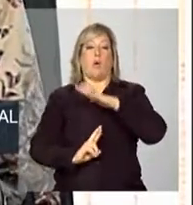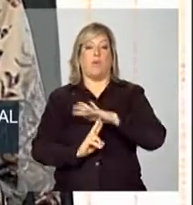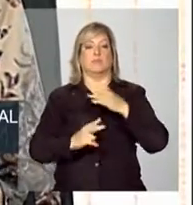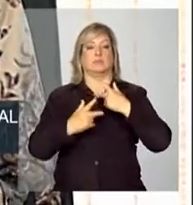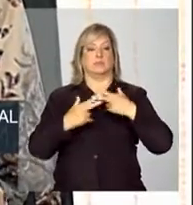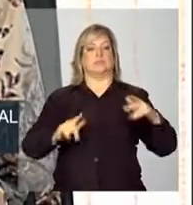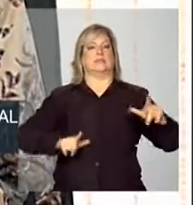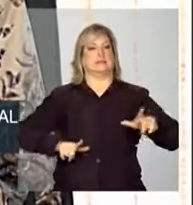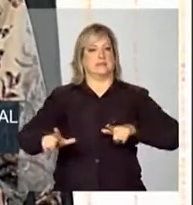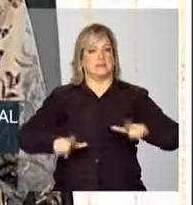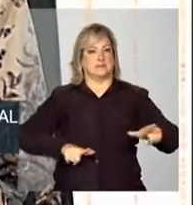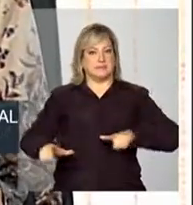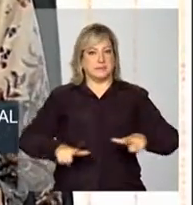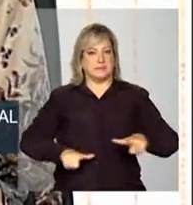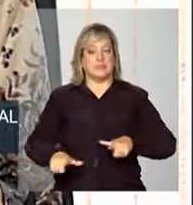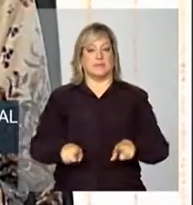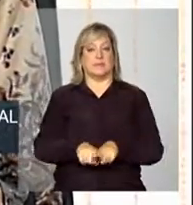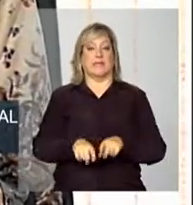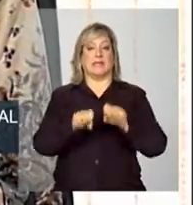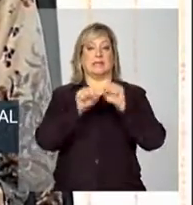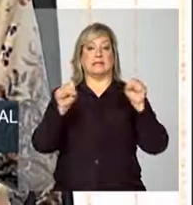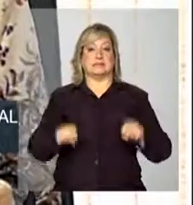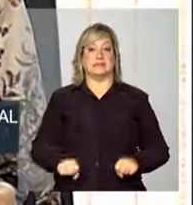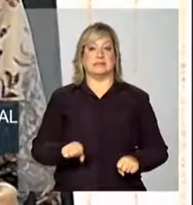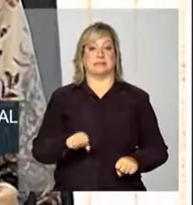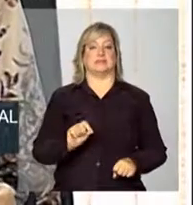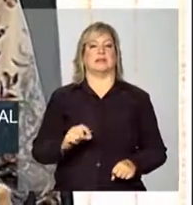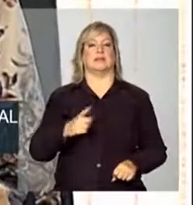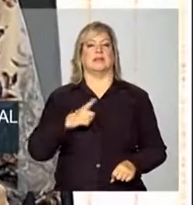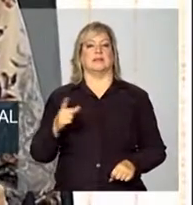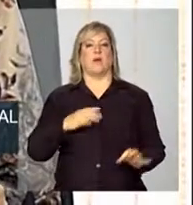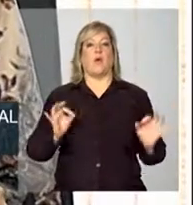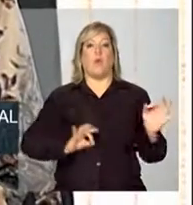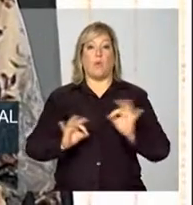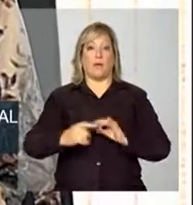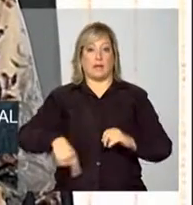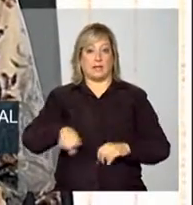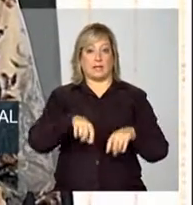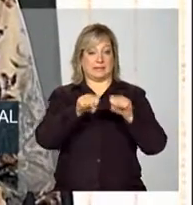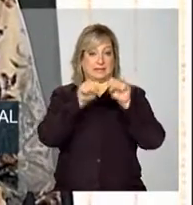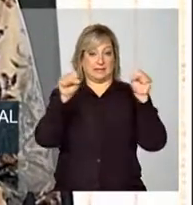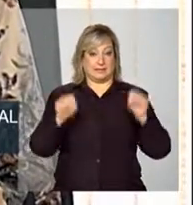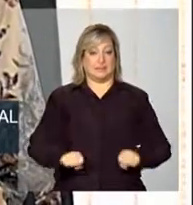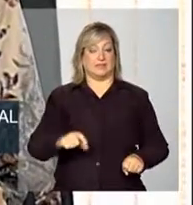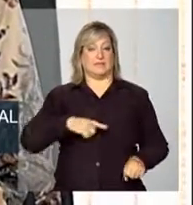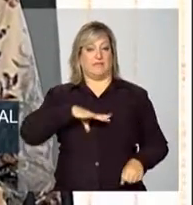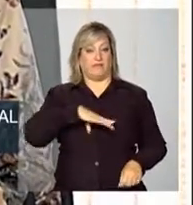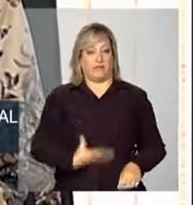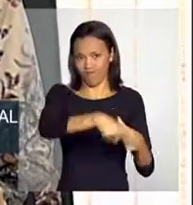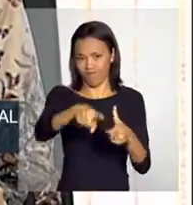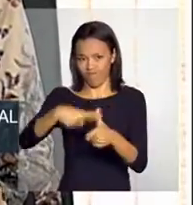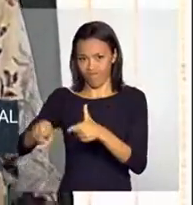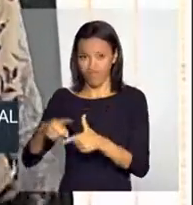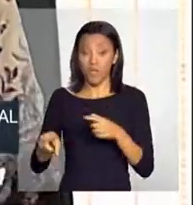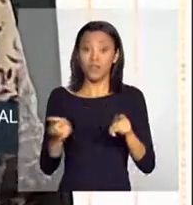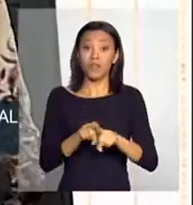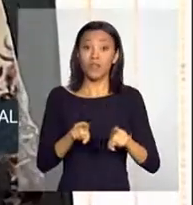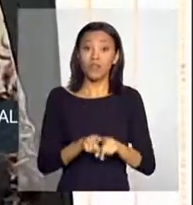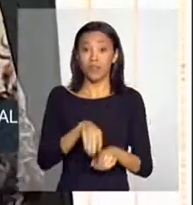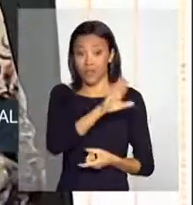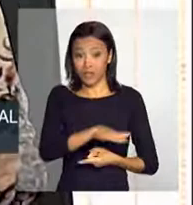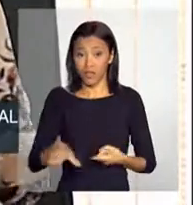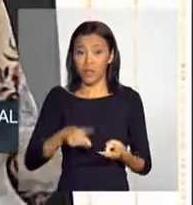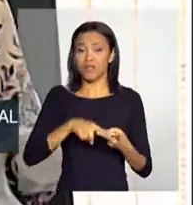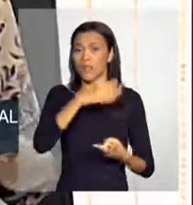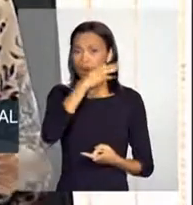trabalhar ainda mais como sistemas organizando e sistemas de enfrentamento e no que trata que são